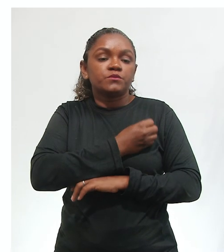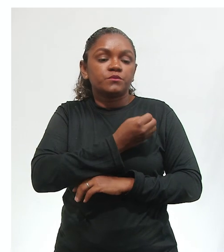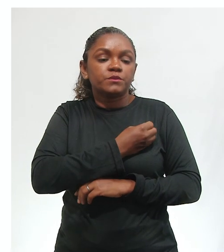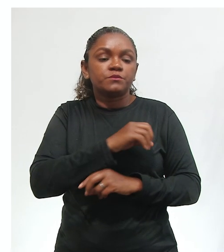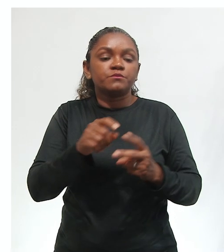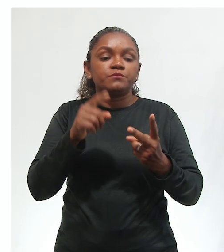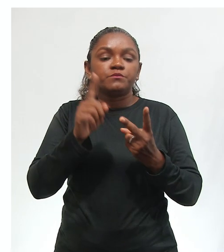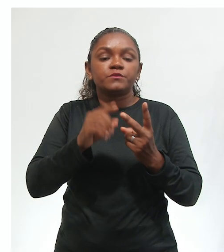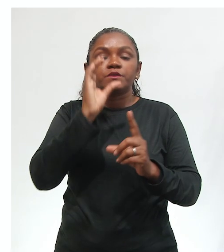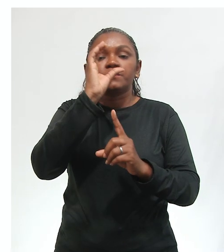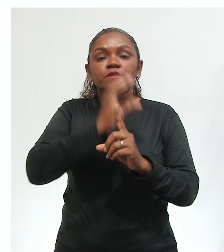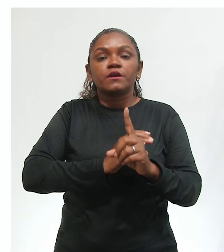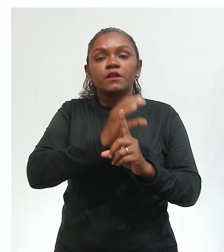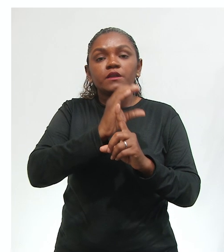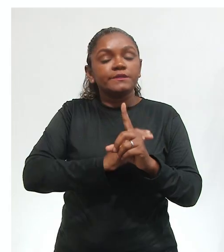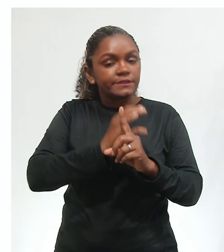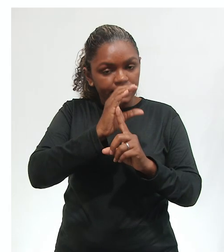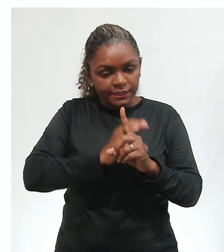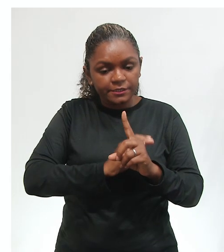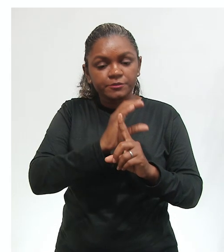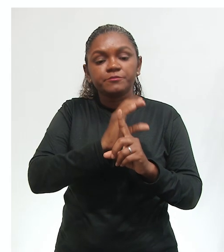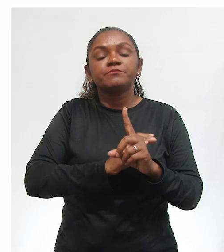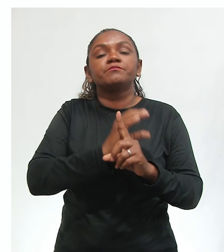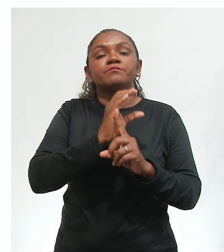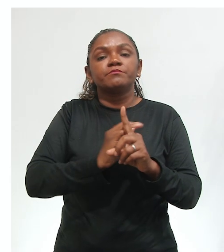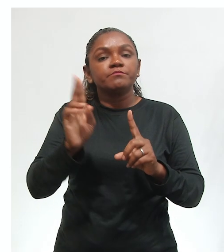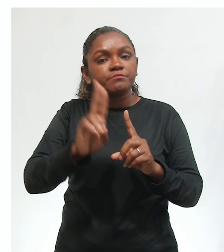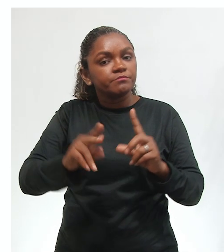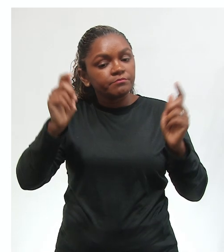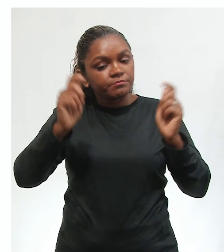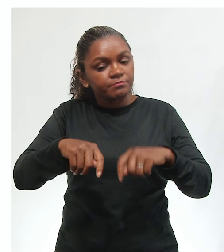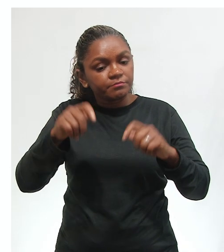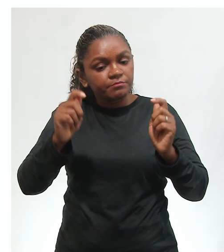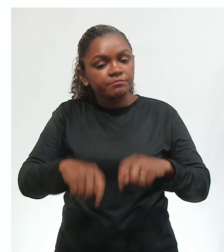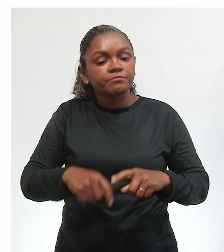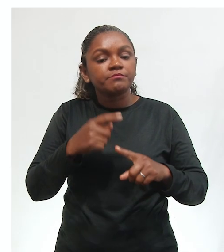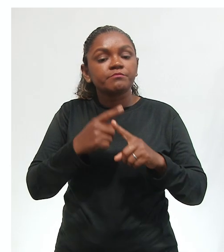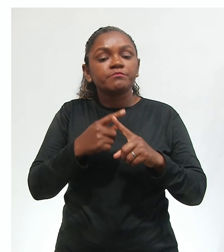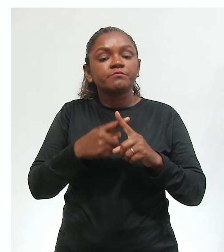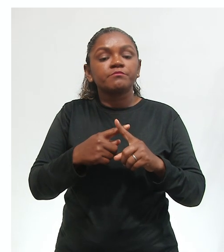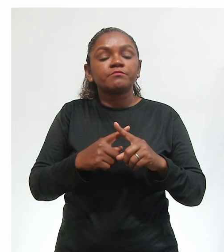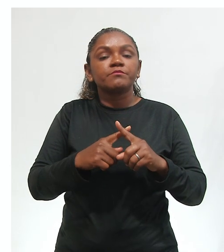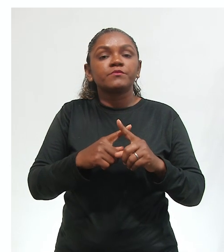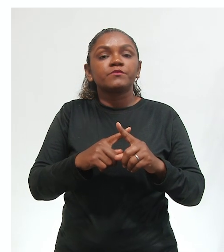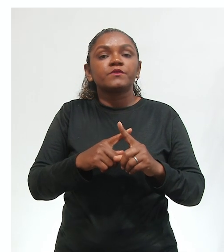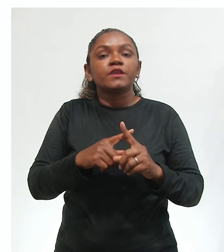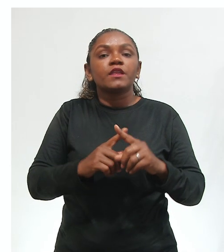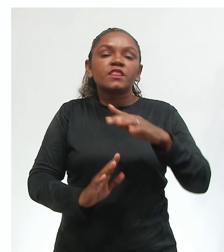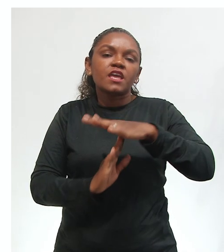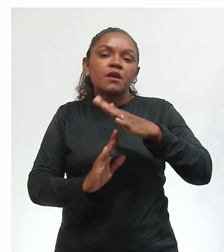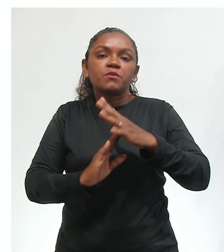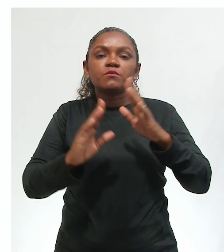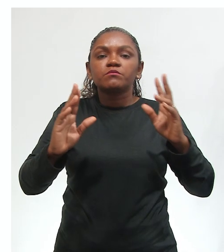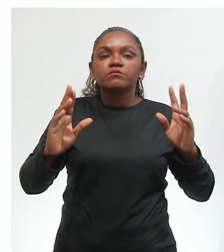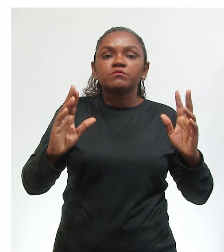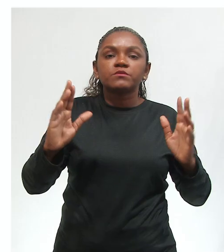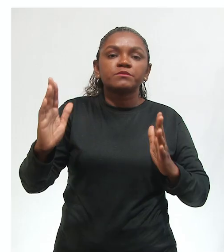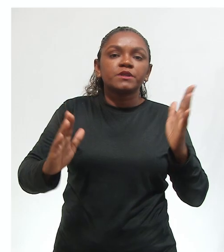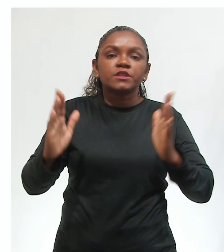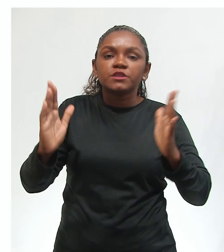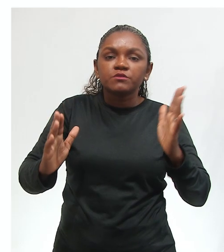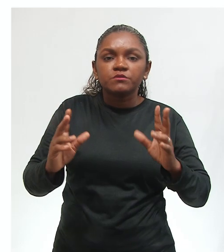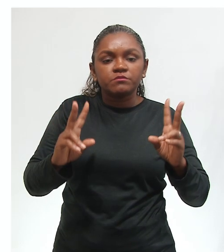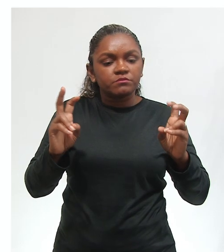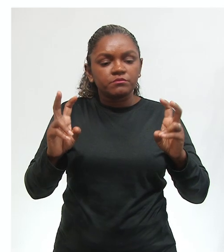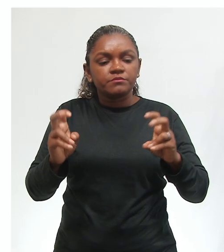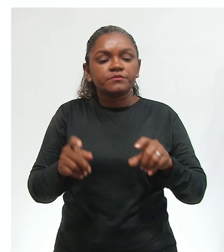calendários, nós temos muitos exemplos para usar com isso, vamos colocar unidades de tempo. Quadro de ordens e classes,